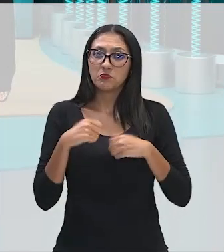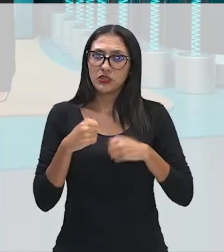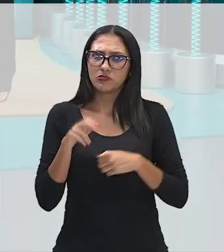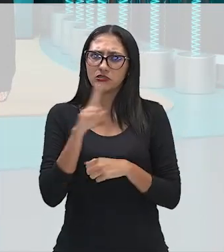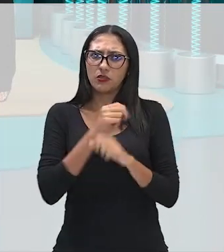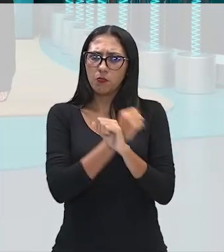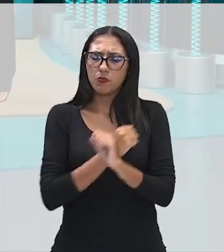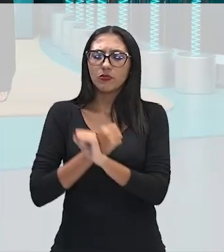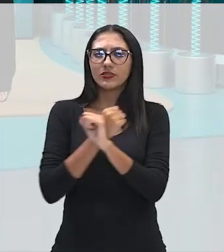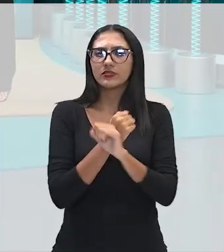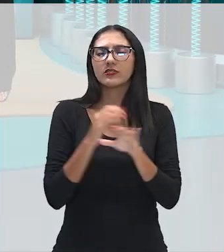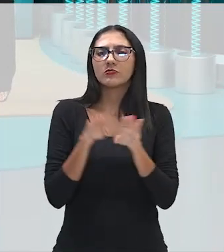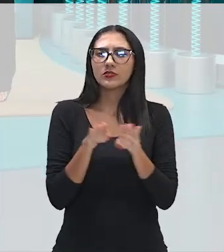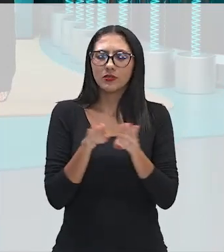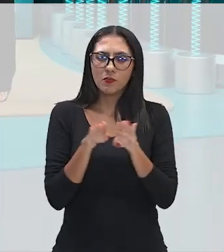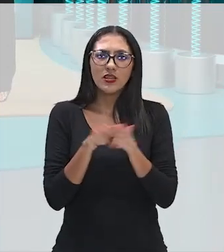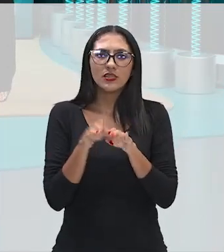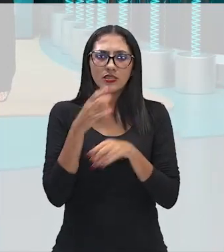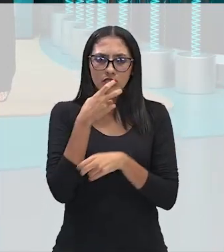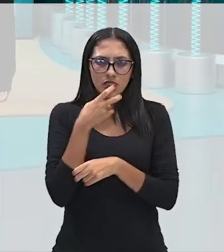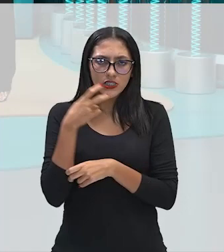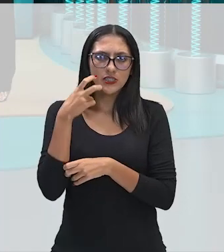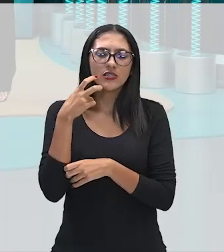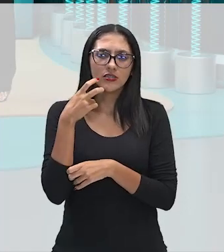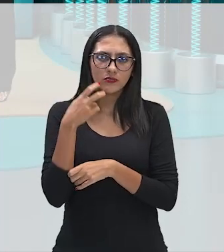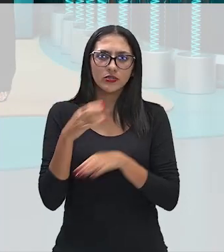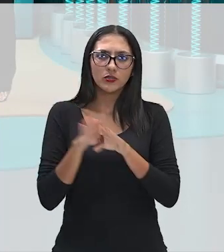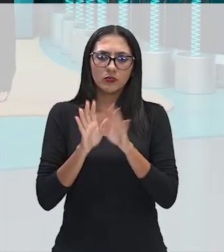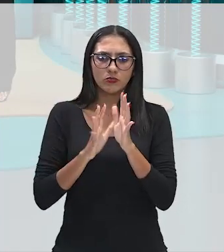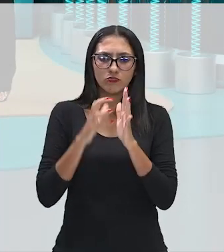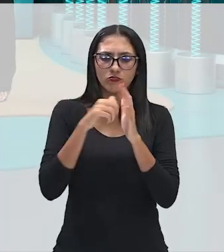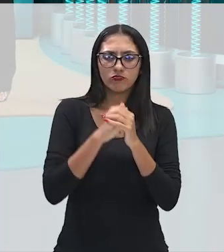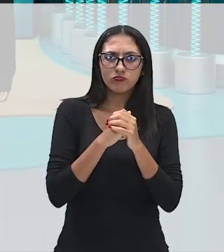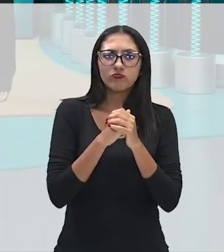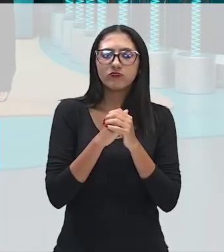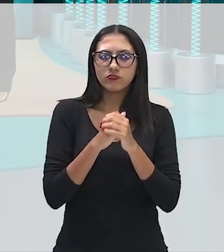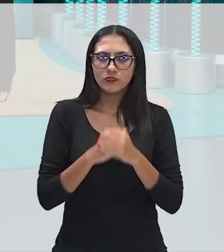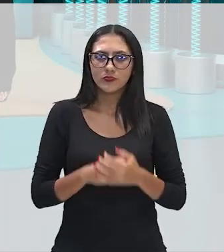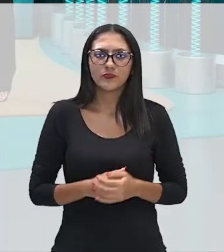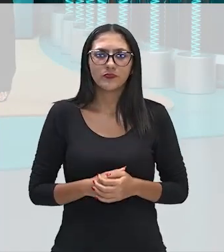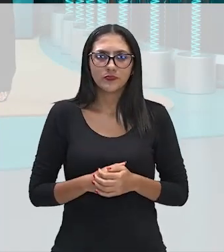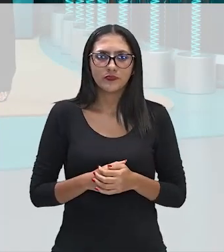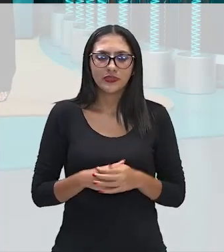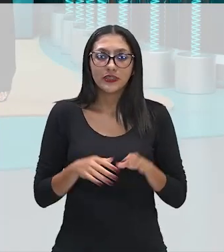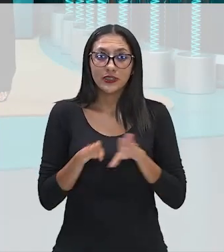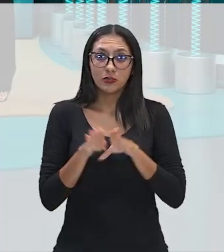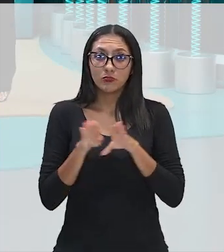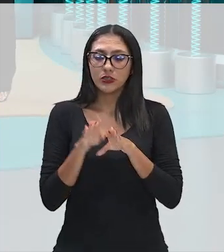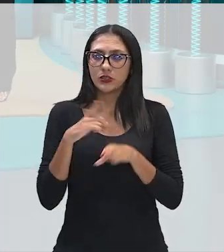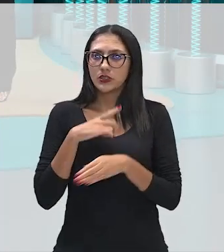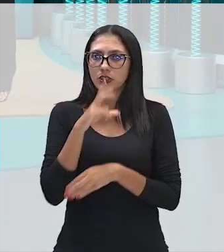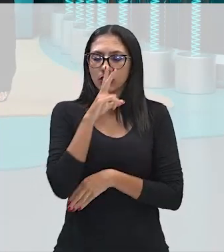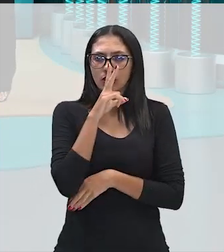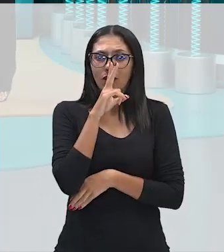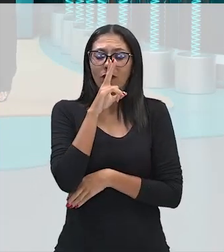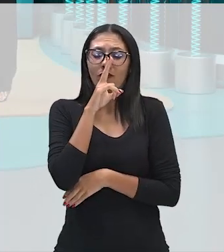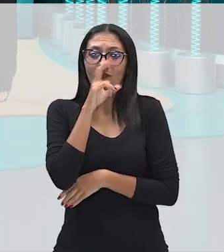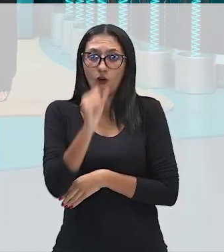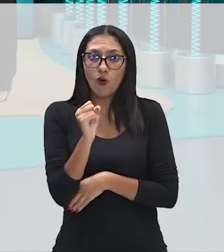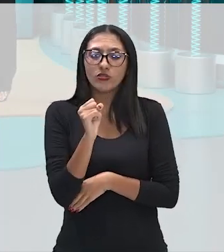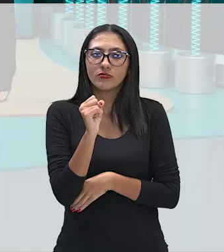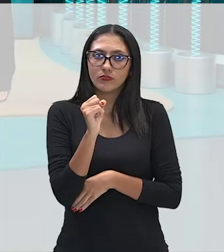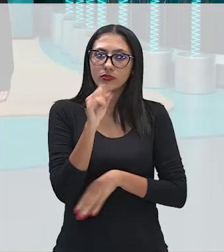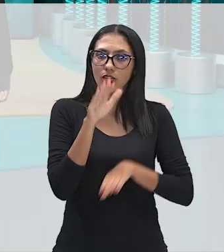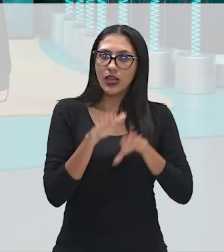muito bem executados, né, e são feitos com muito muito vigor e às vezes acaba